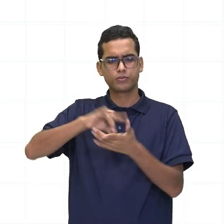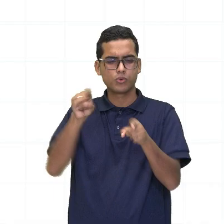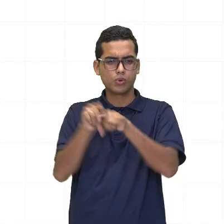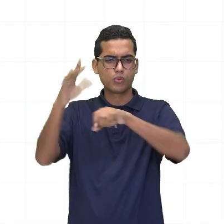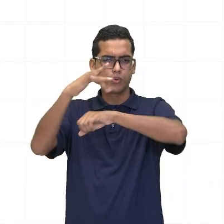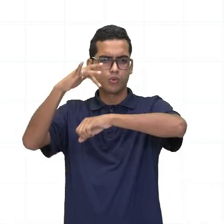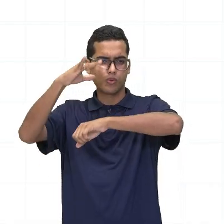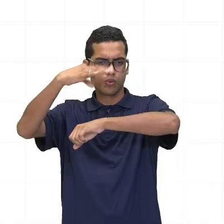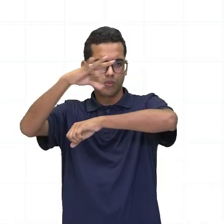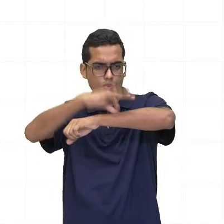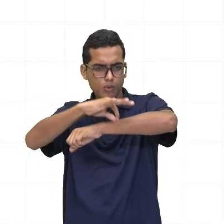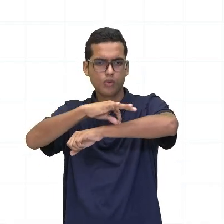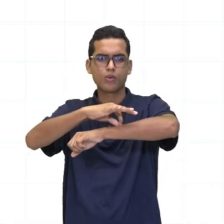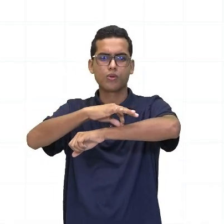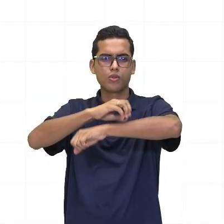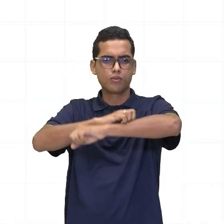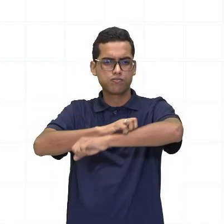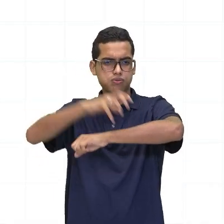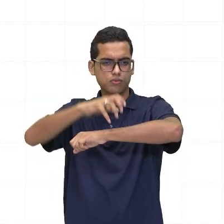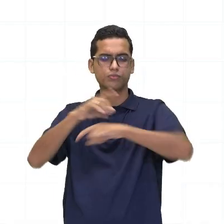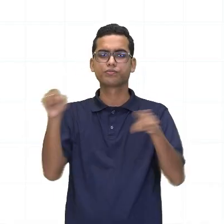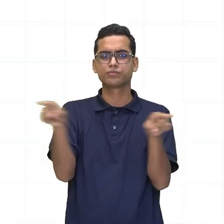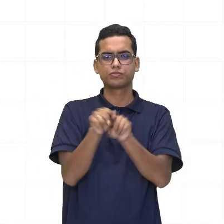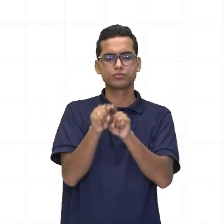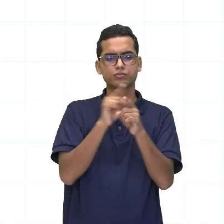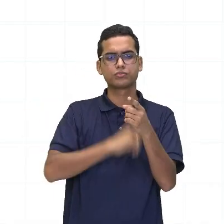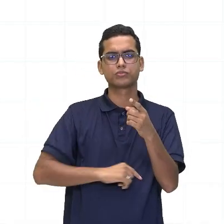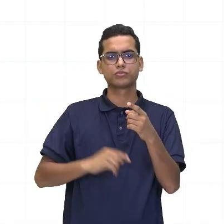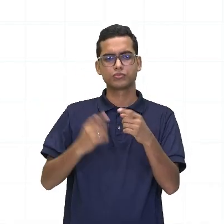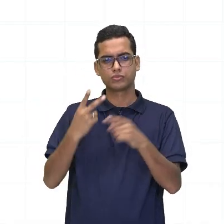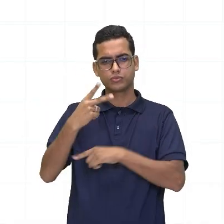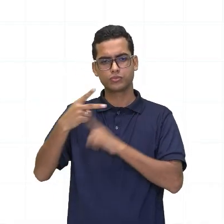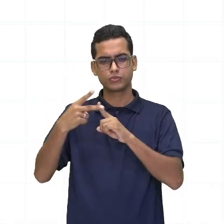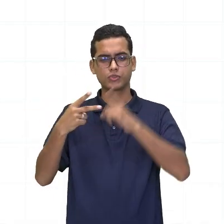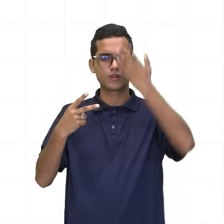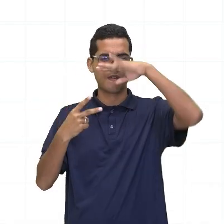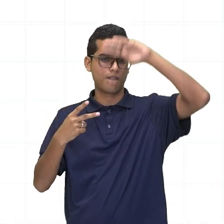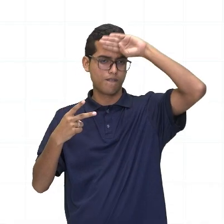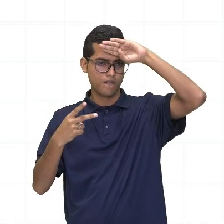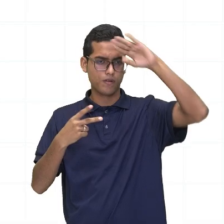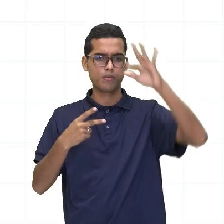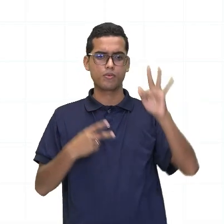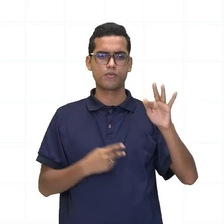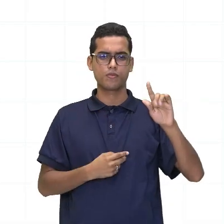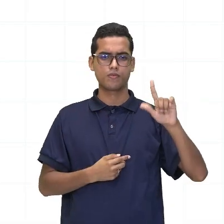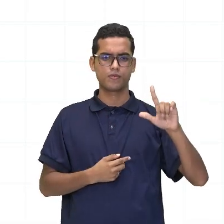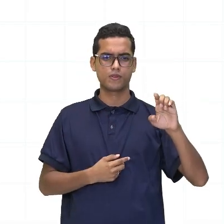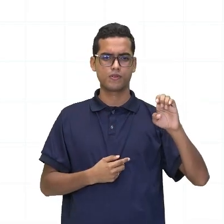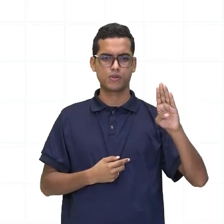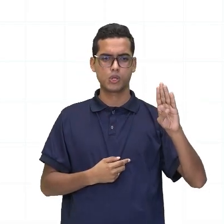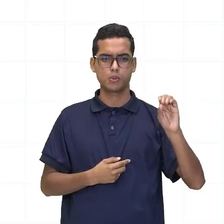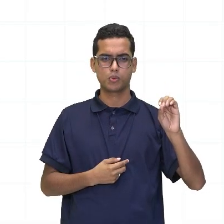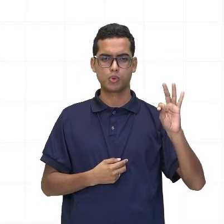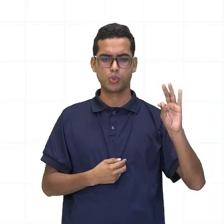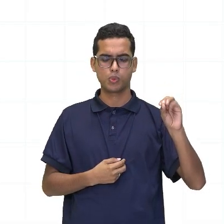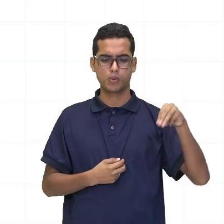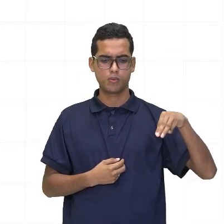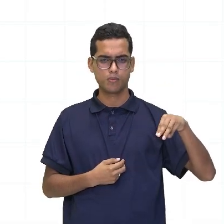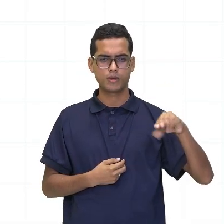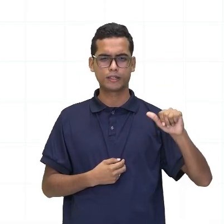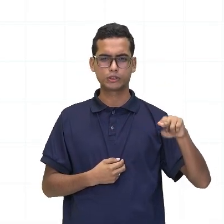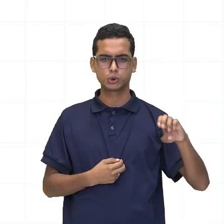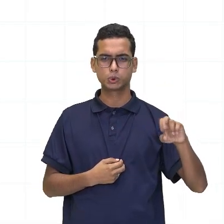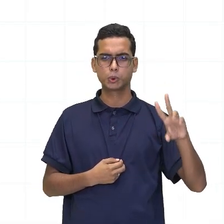outros tipos de vetores que não são mosquitos, né? A gente vai ver aí que alguns são parasitas, como por exemplo os